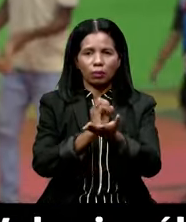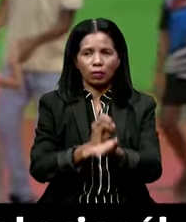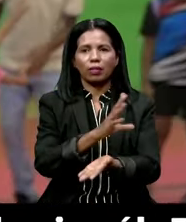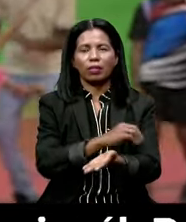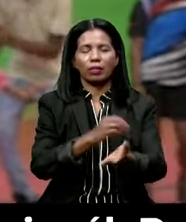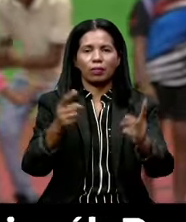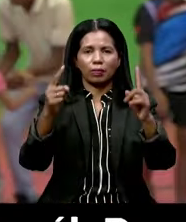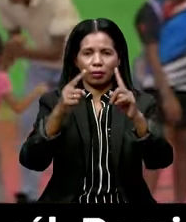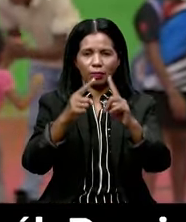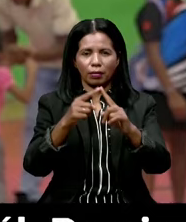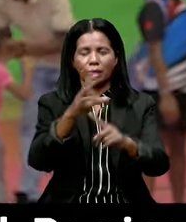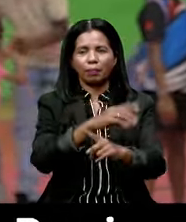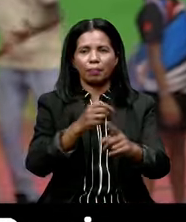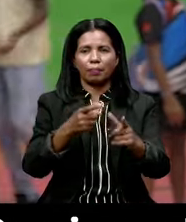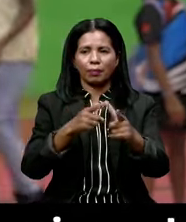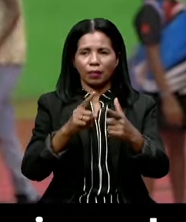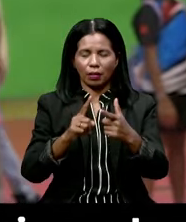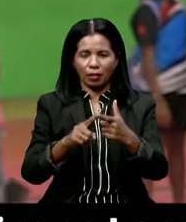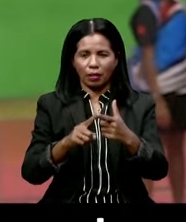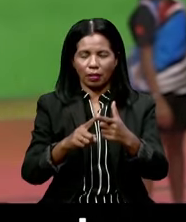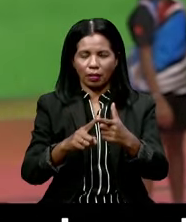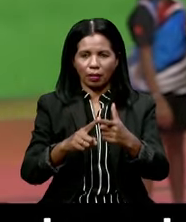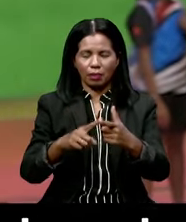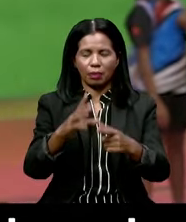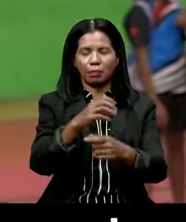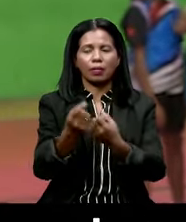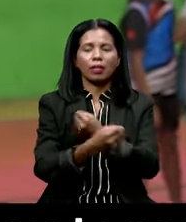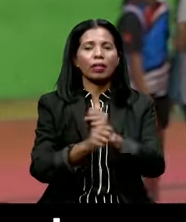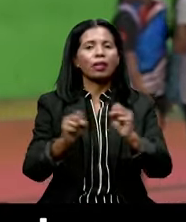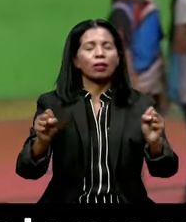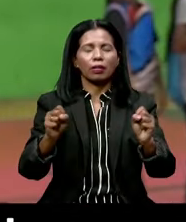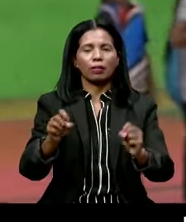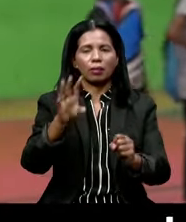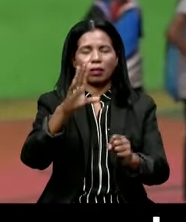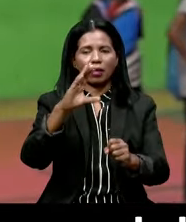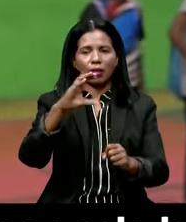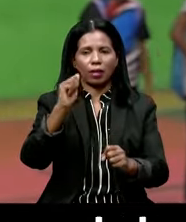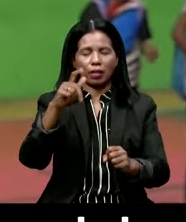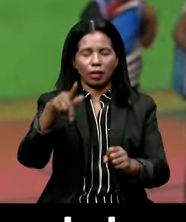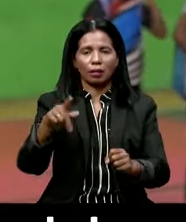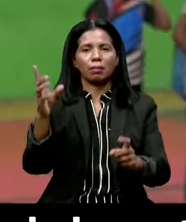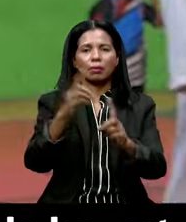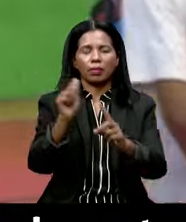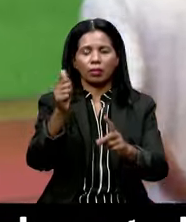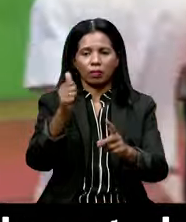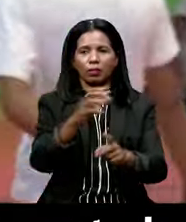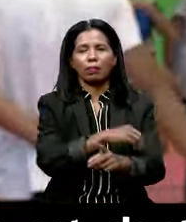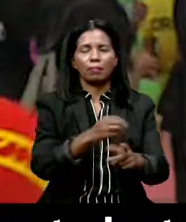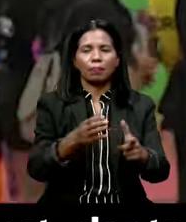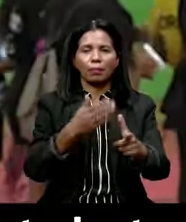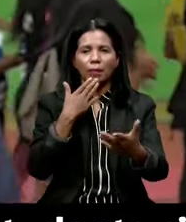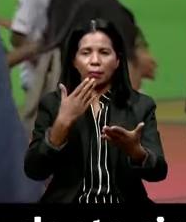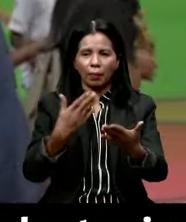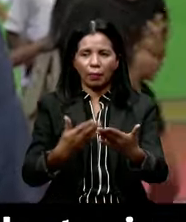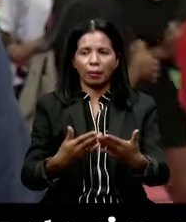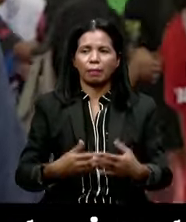ka o hinta celebra e tenia embaixador ka badala sanul. Evento taekwondo nene. Evento ka desporto de taekwondo nene ne ba e mati moruan sir poin